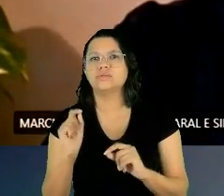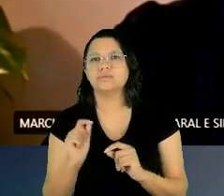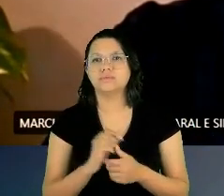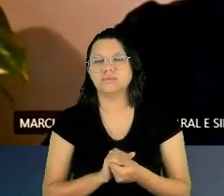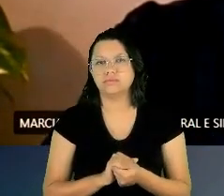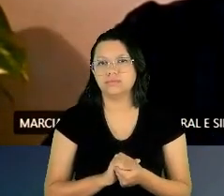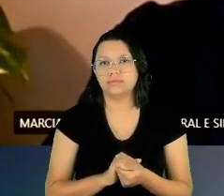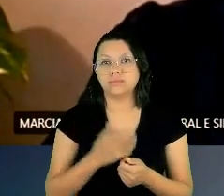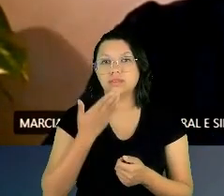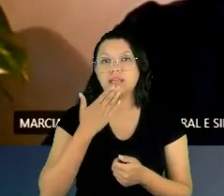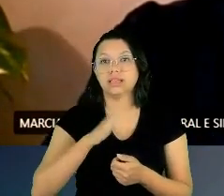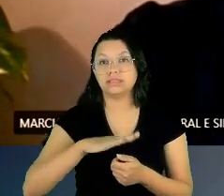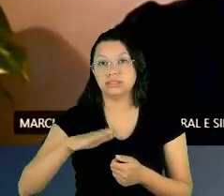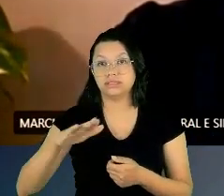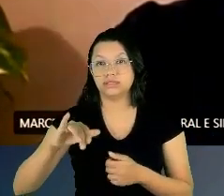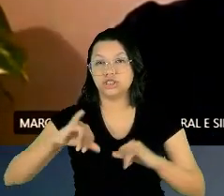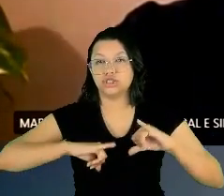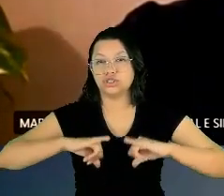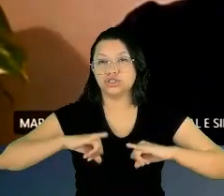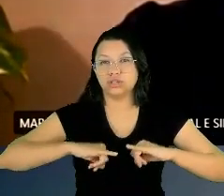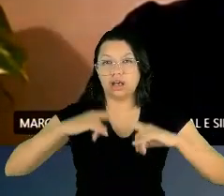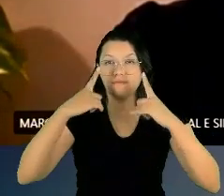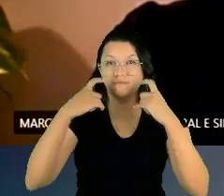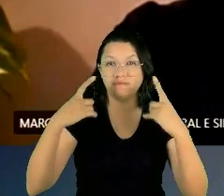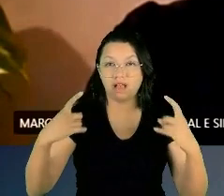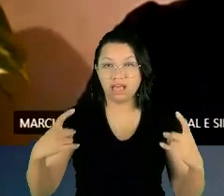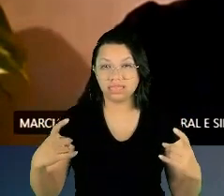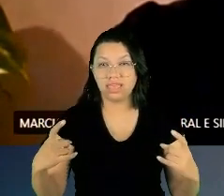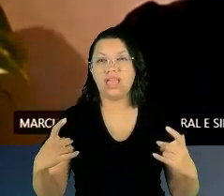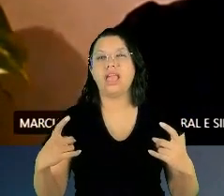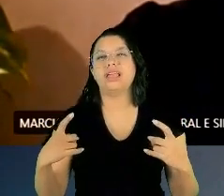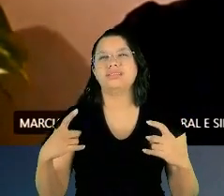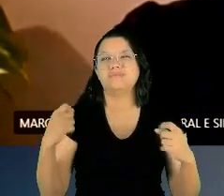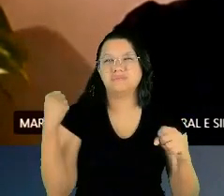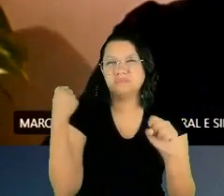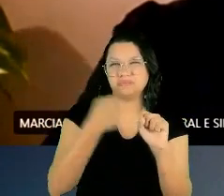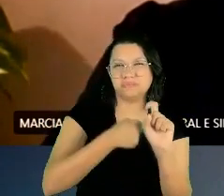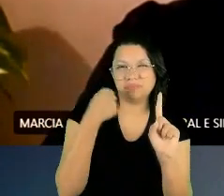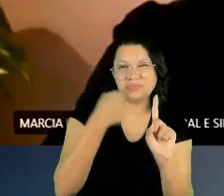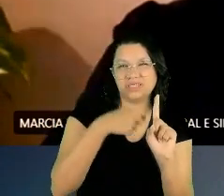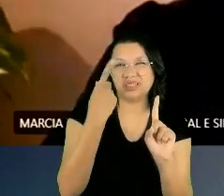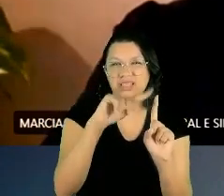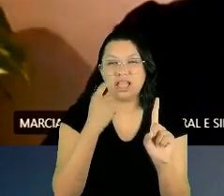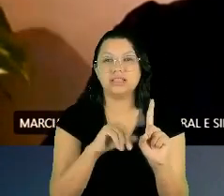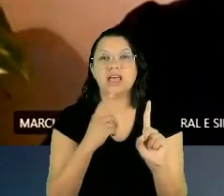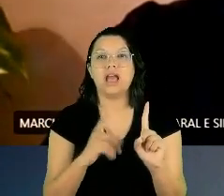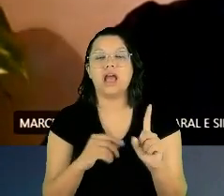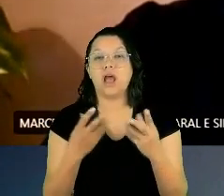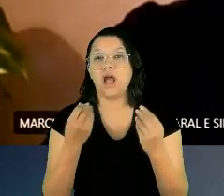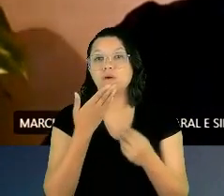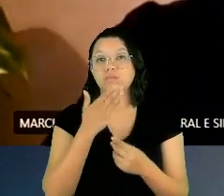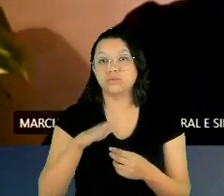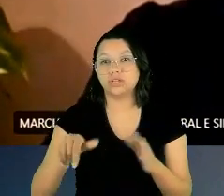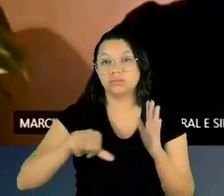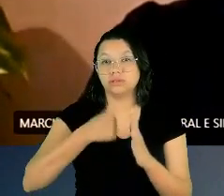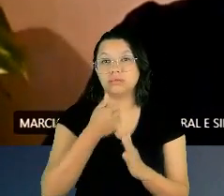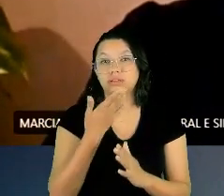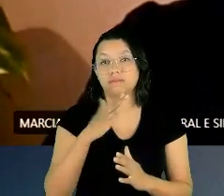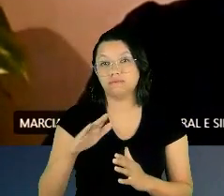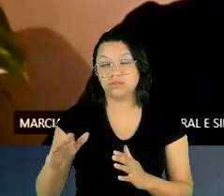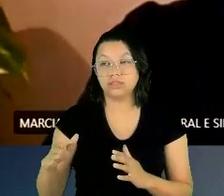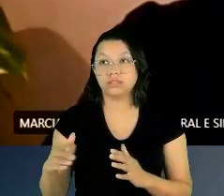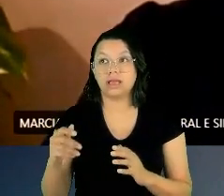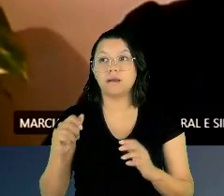discutindo que a criança que sofre violência, abuso, agressão, ela pode